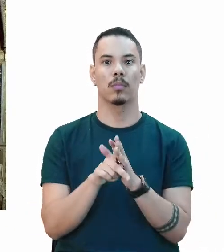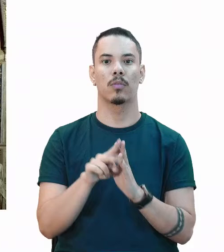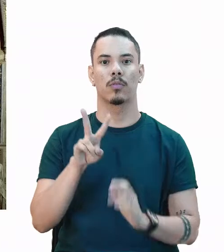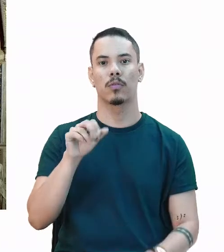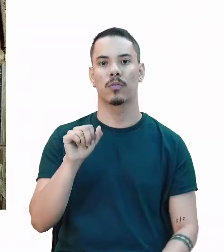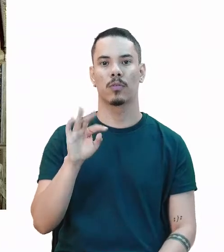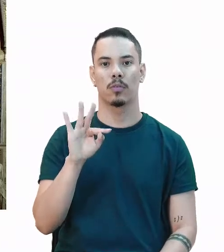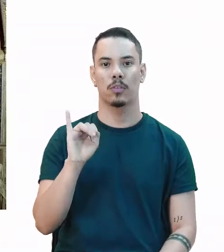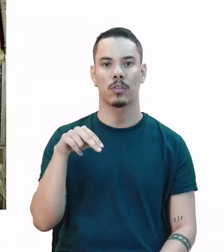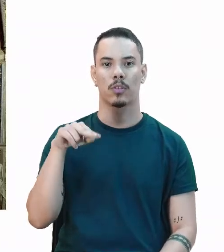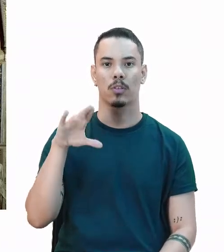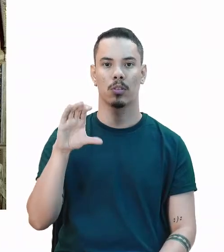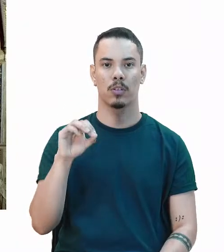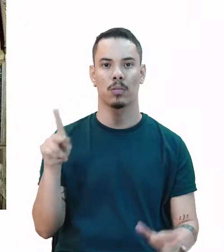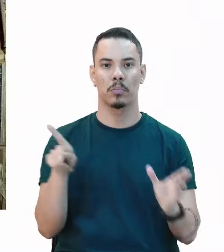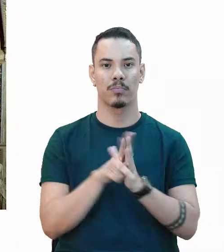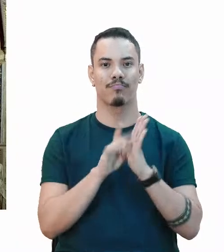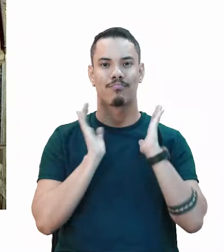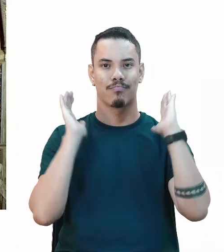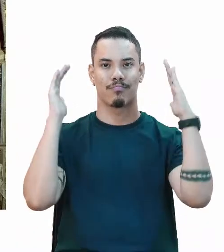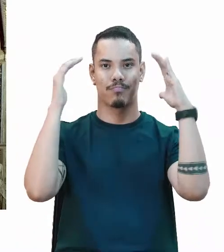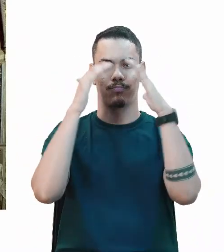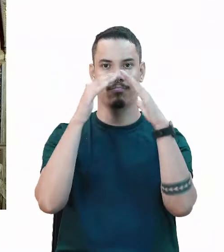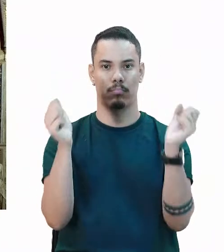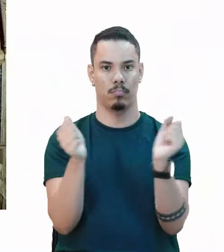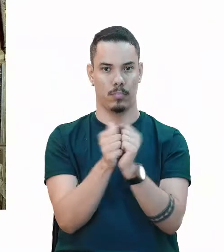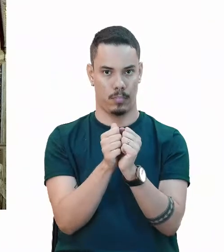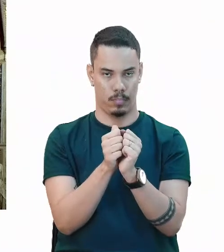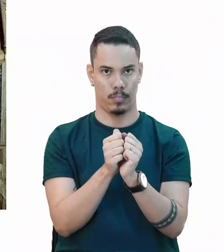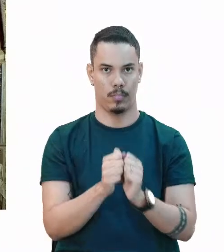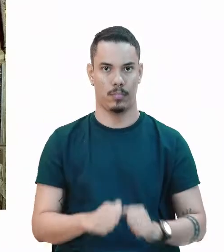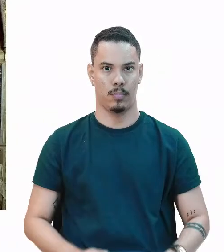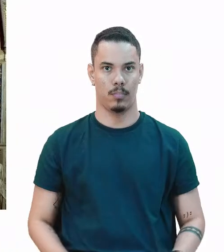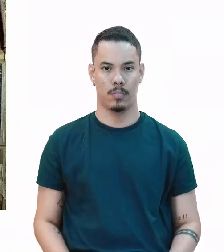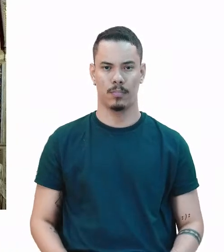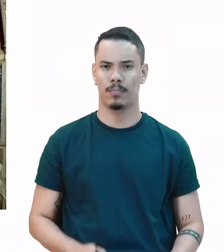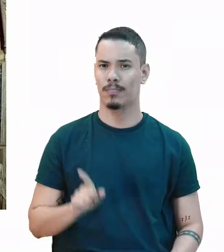lá no Vaticano. Olha só essa imagem